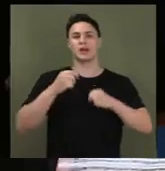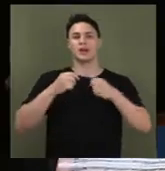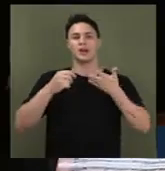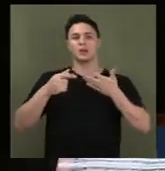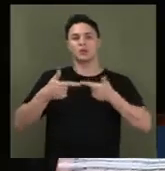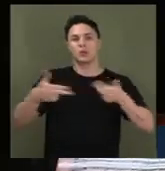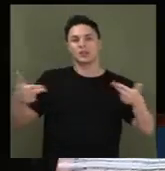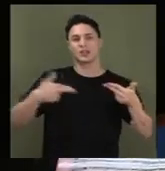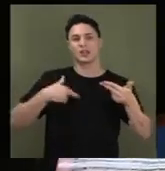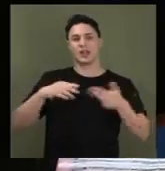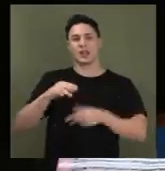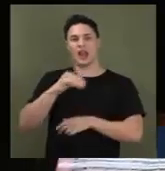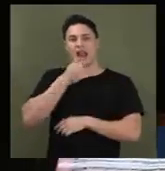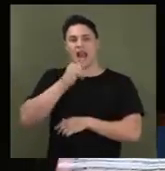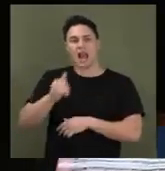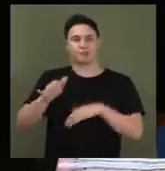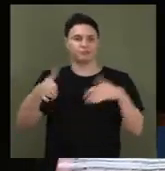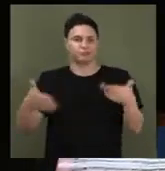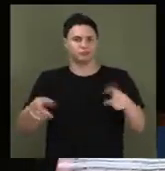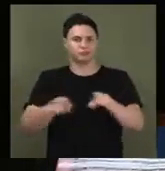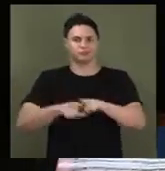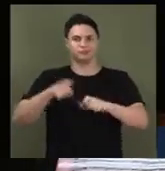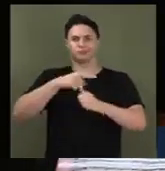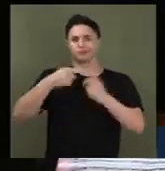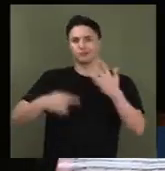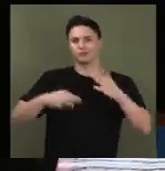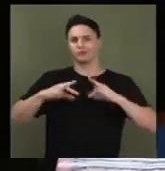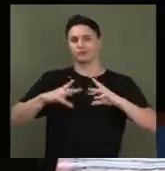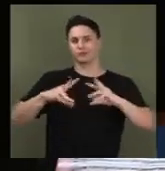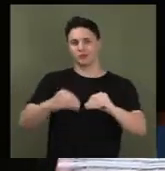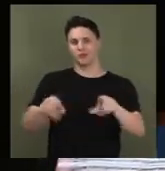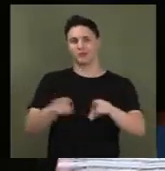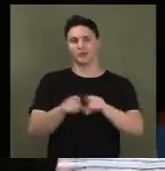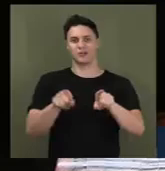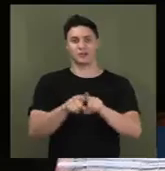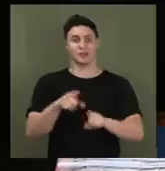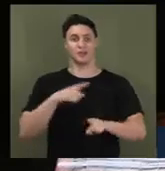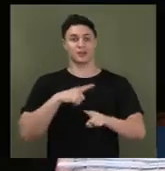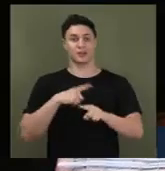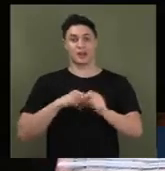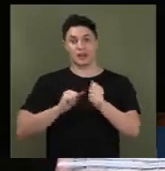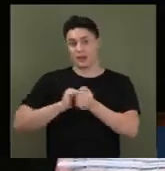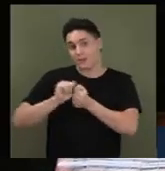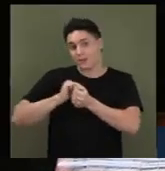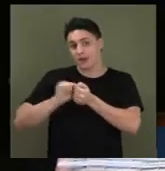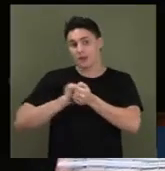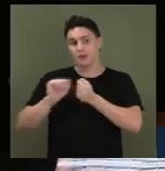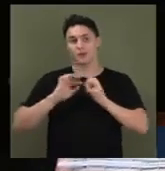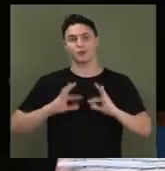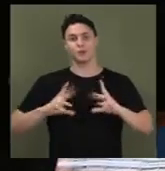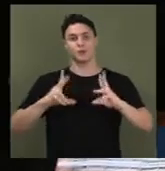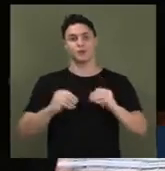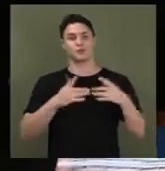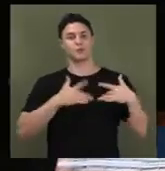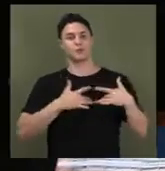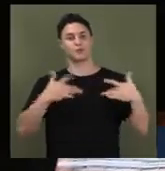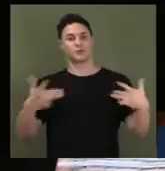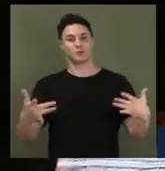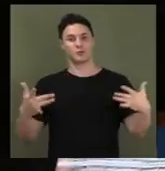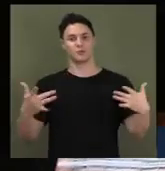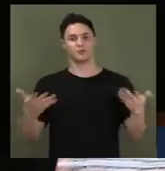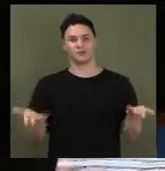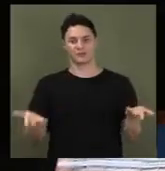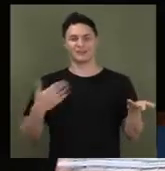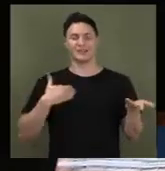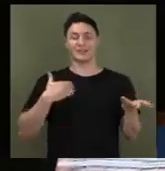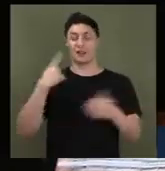eletrodomésticos, enfim, todo tipo de água, material de limpeza, todo tipo de solidariedade que permitiu que o